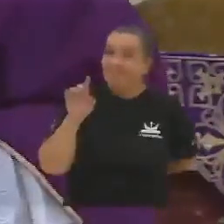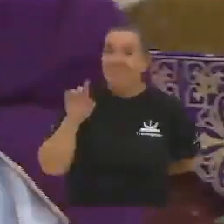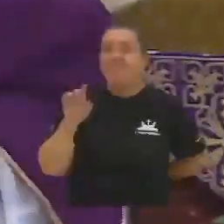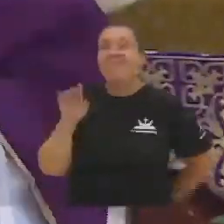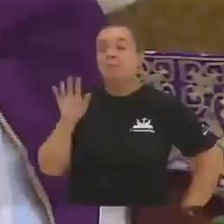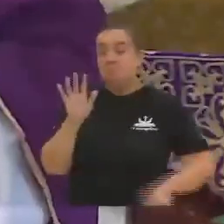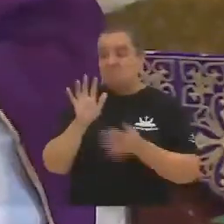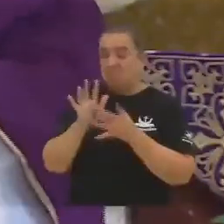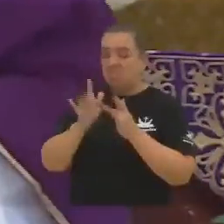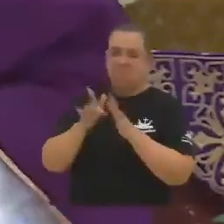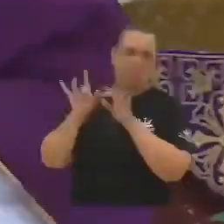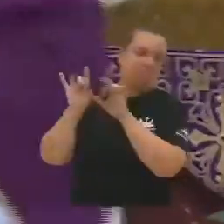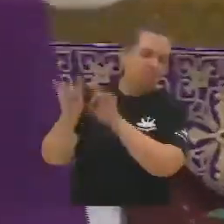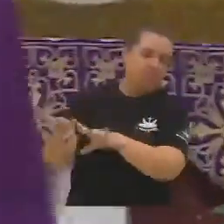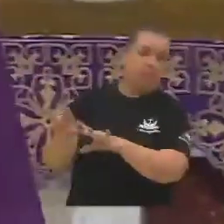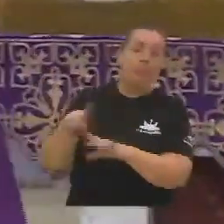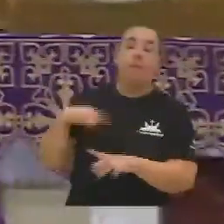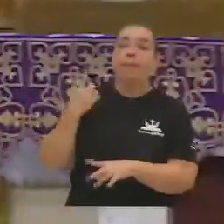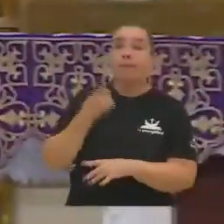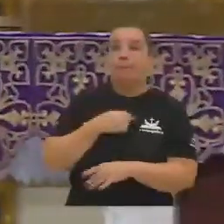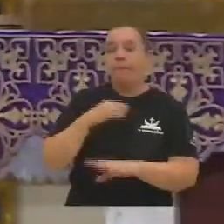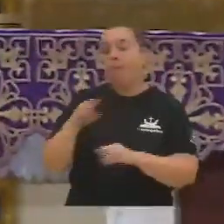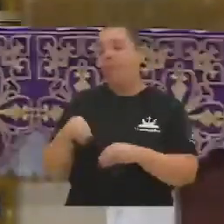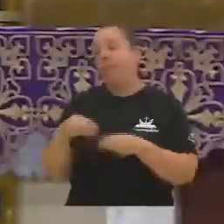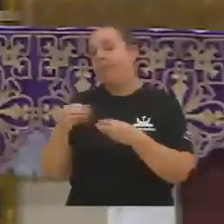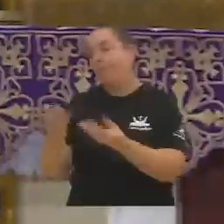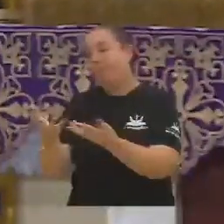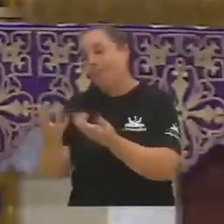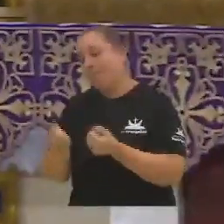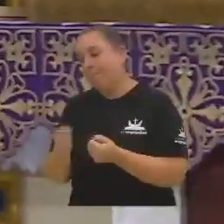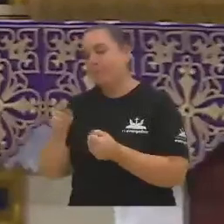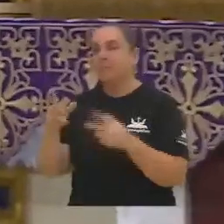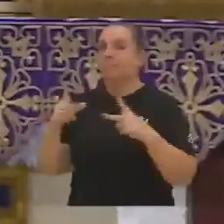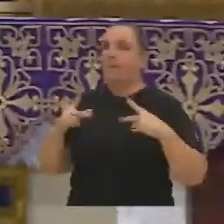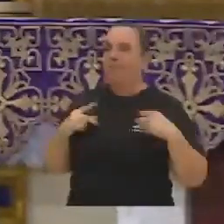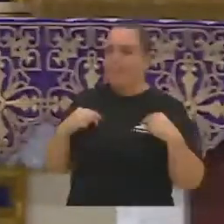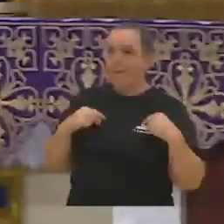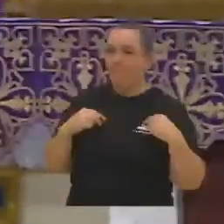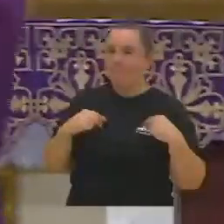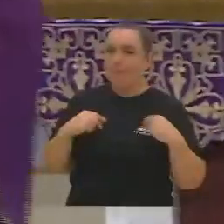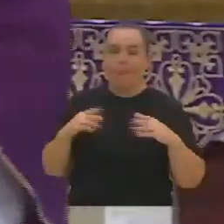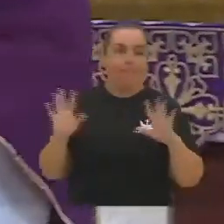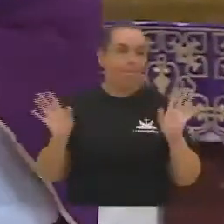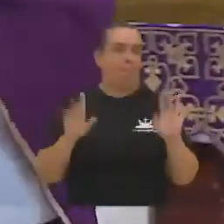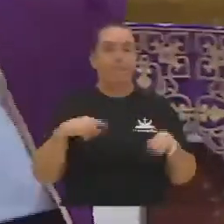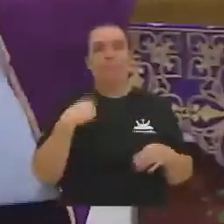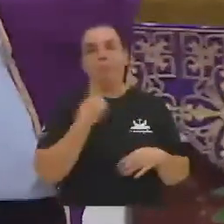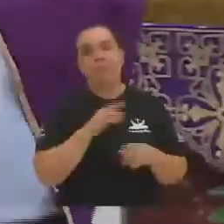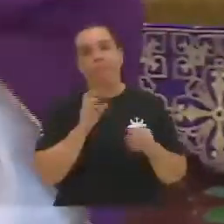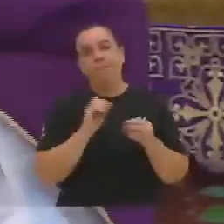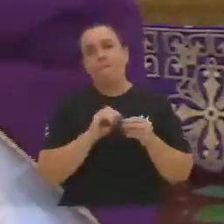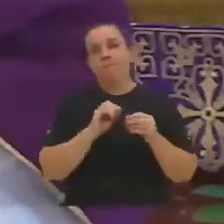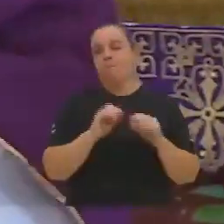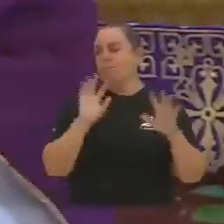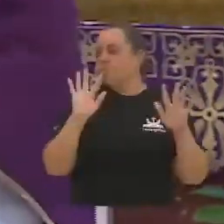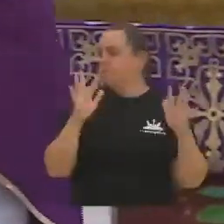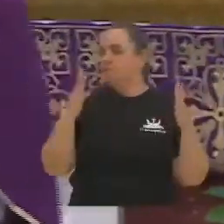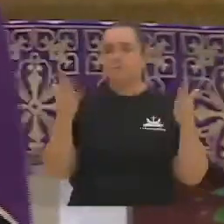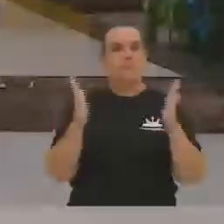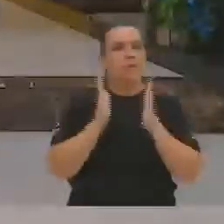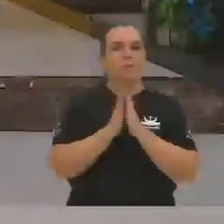primeira noite e de que nós vamos então dar a acolhida que ele merece, vamos fazer a festa, vamos